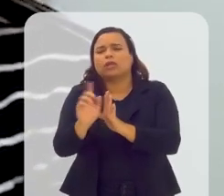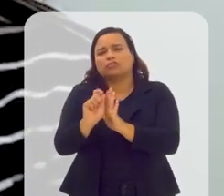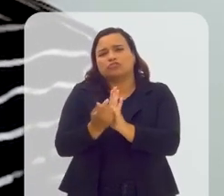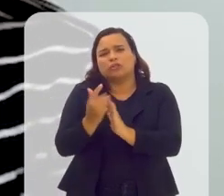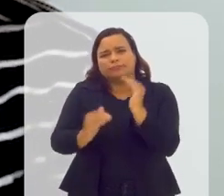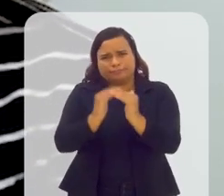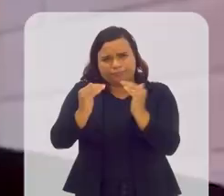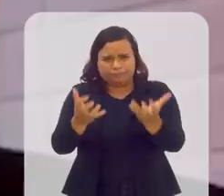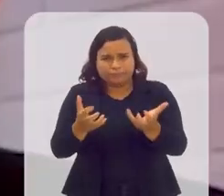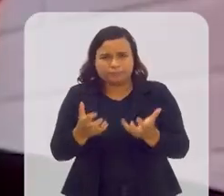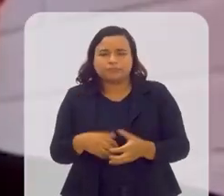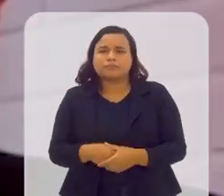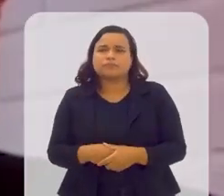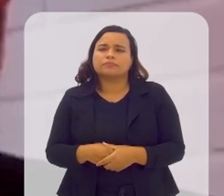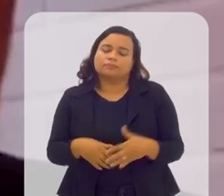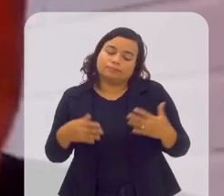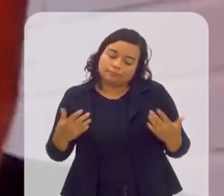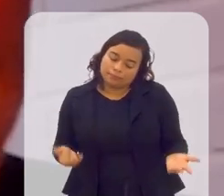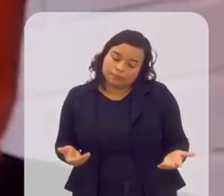desenvolvimento? Olha,